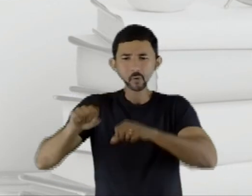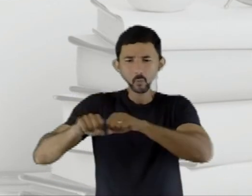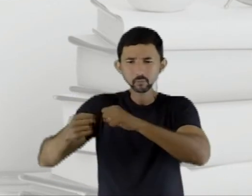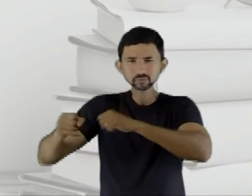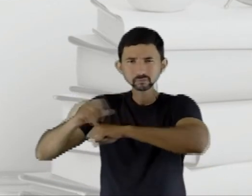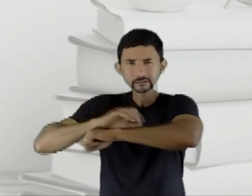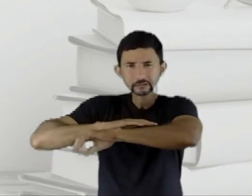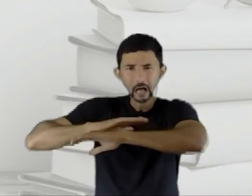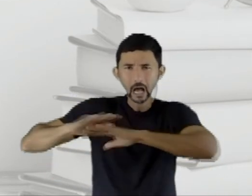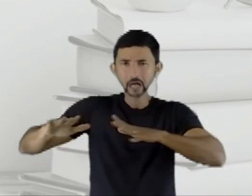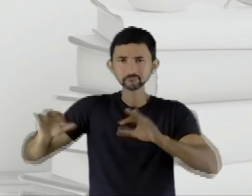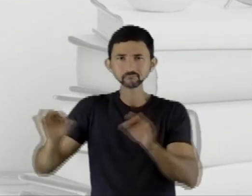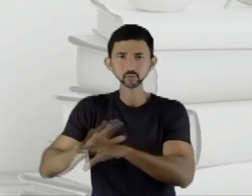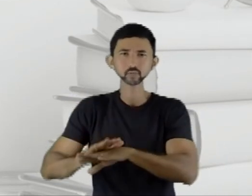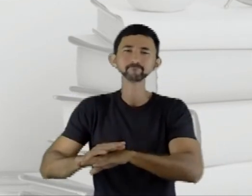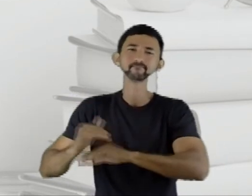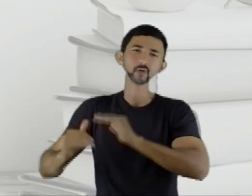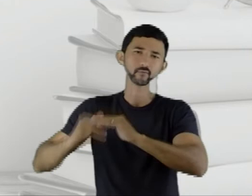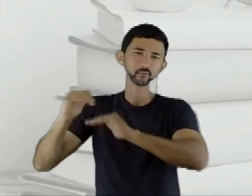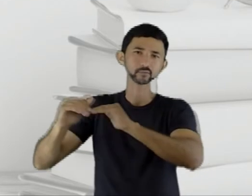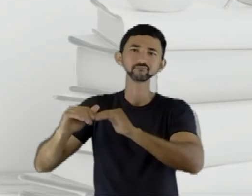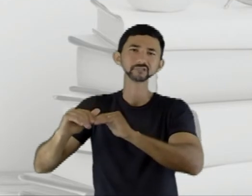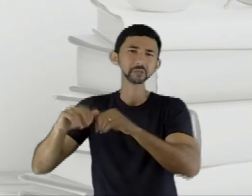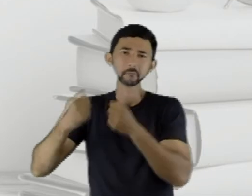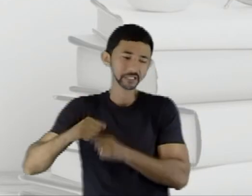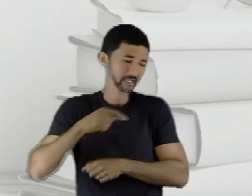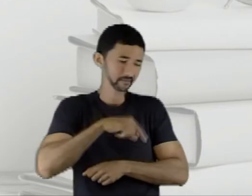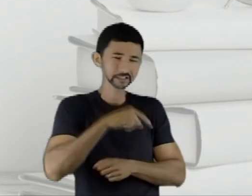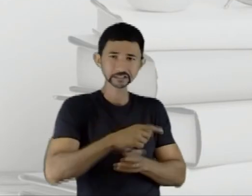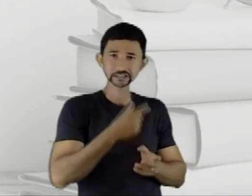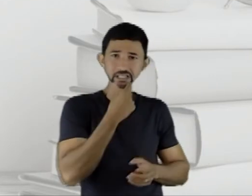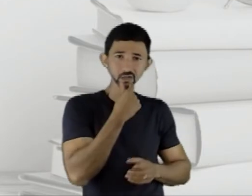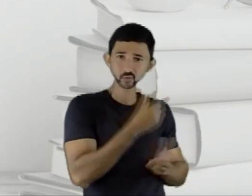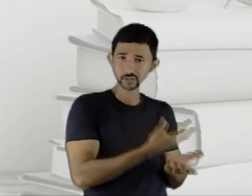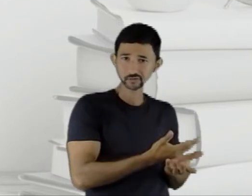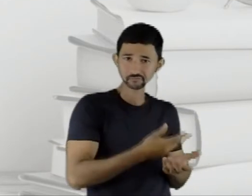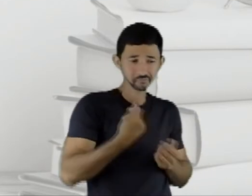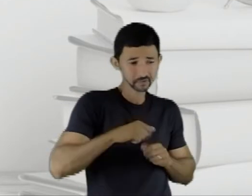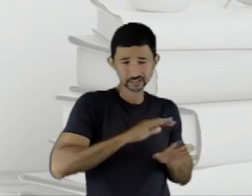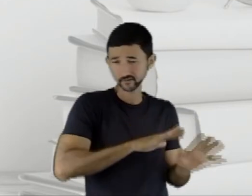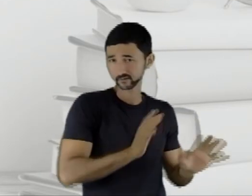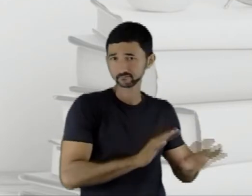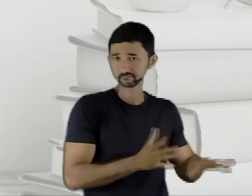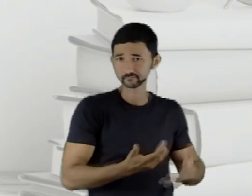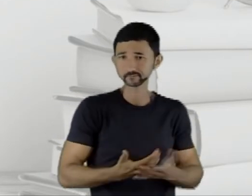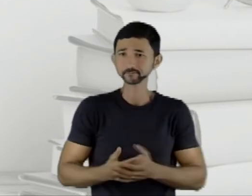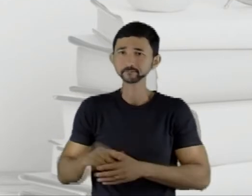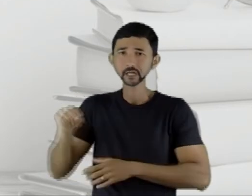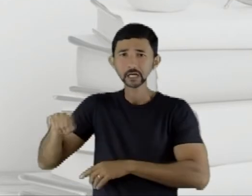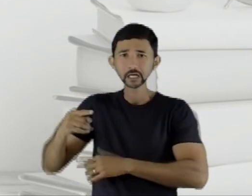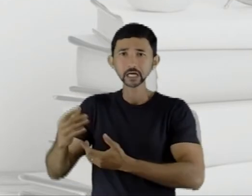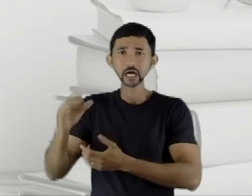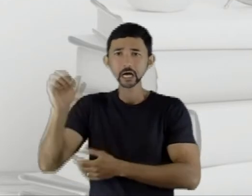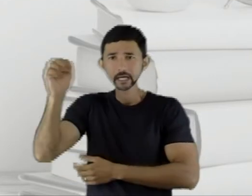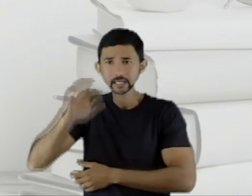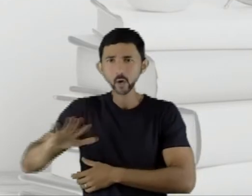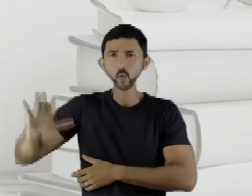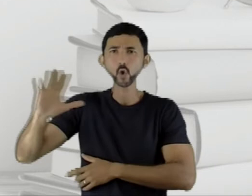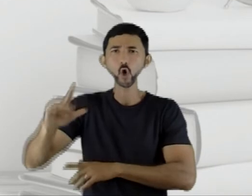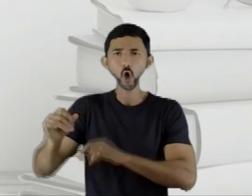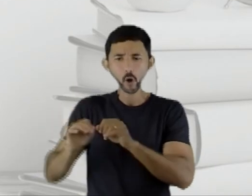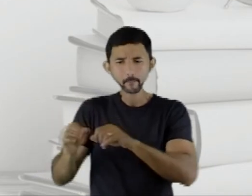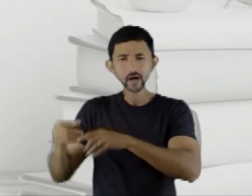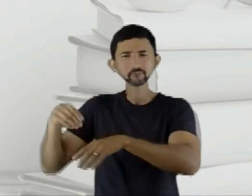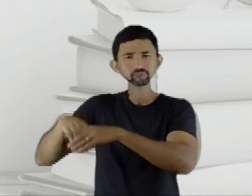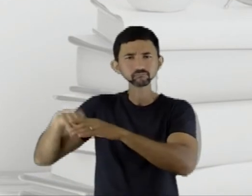Primeira Guerra, não precisava mais dos créditos e produtos americanos. Com os juros baixos, os investidores passaram a colocar seu dinheiro na bolsa de